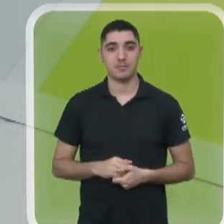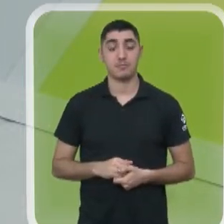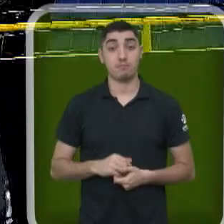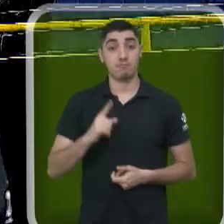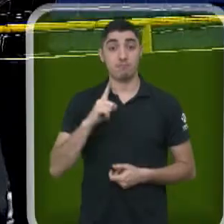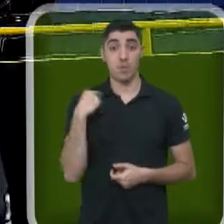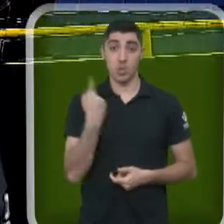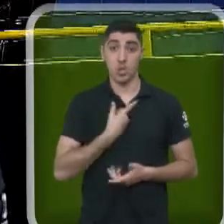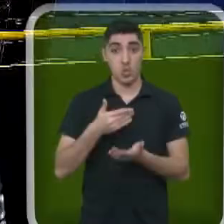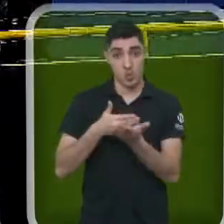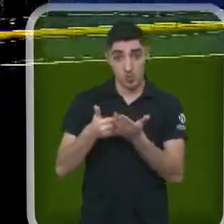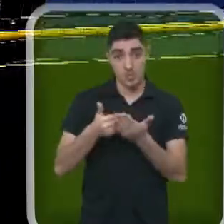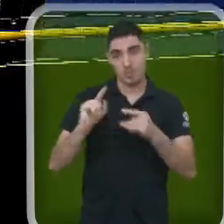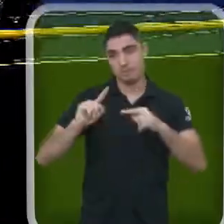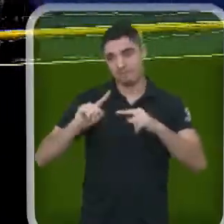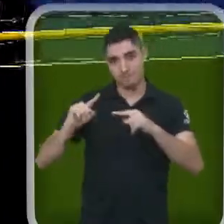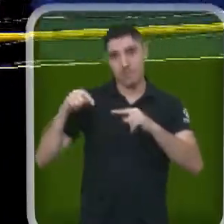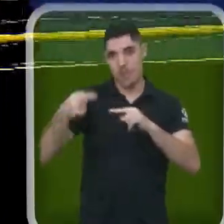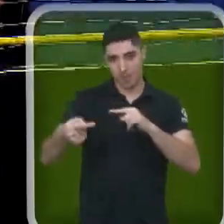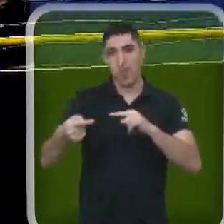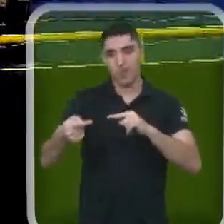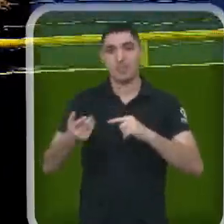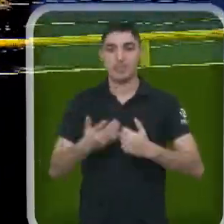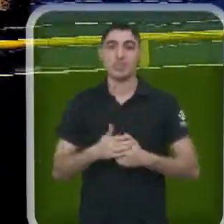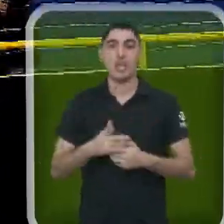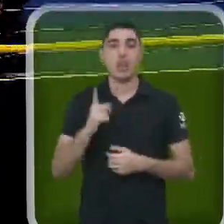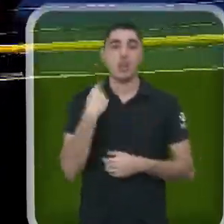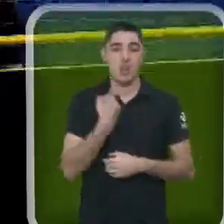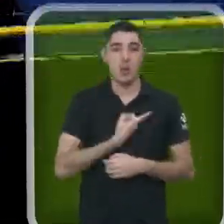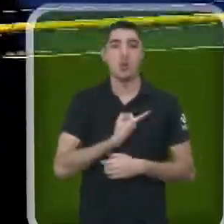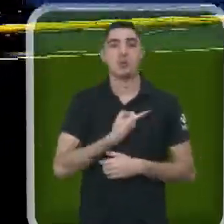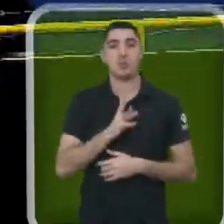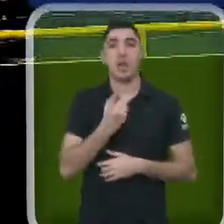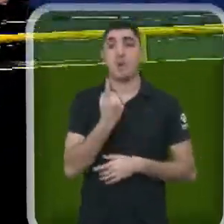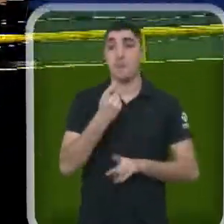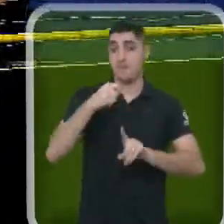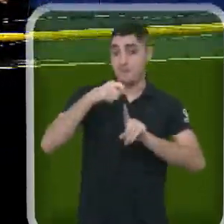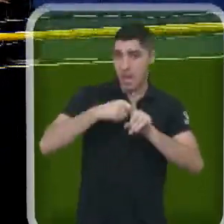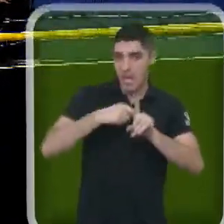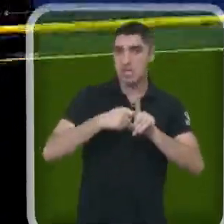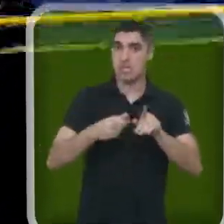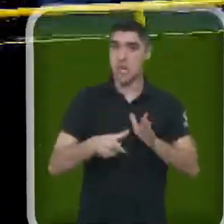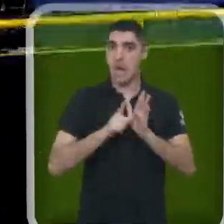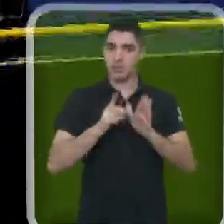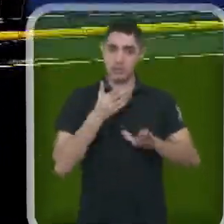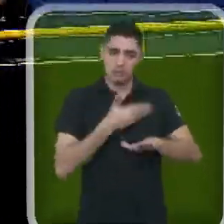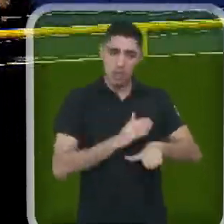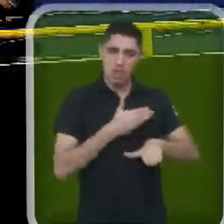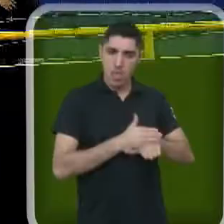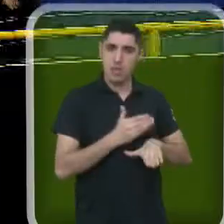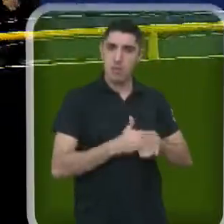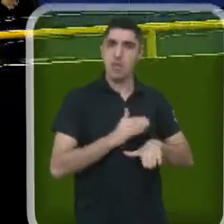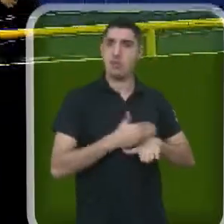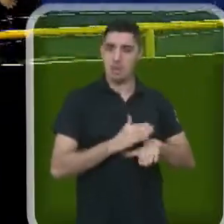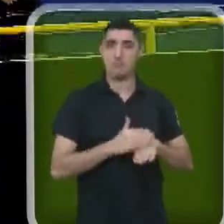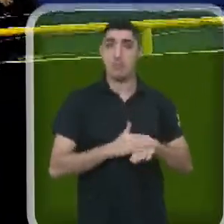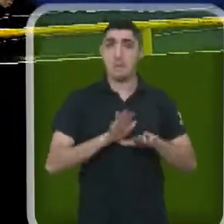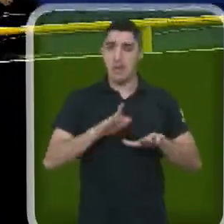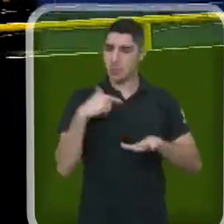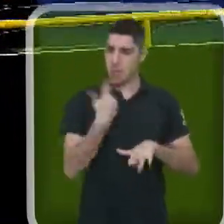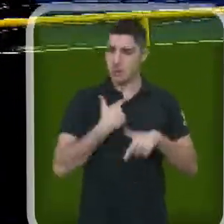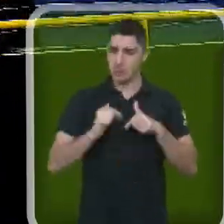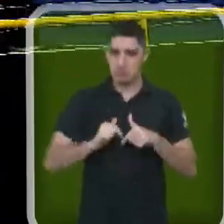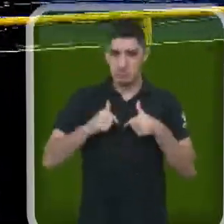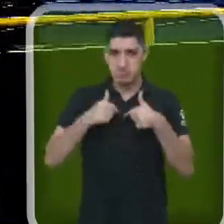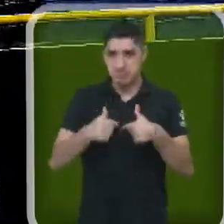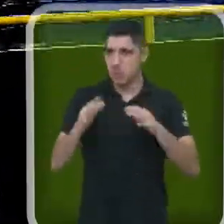depois vende todos aí temos um mês aí de preparação mas eu entrei a dedicação